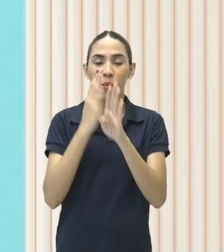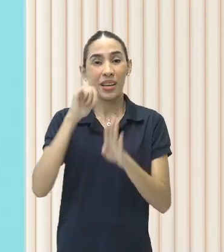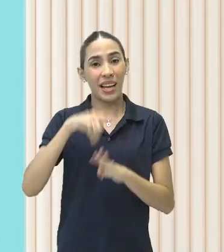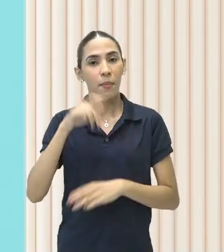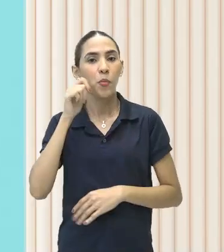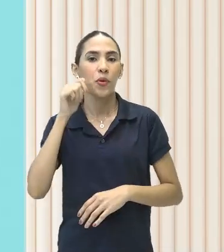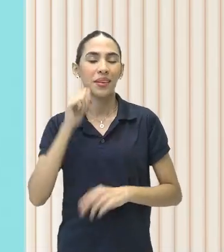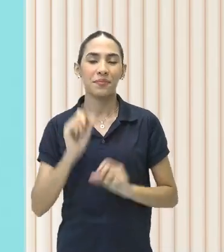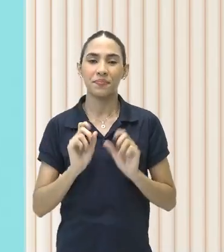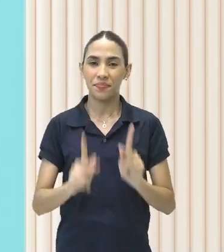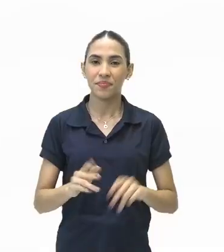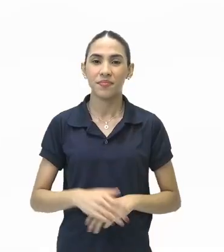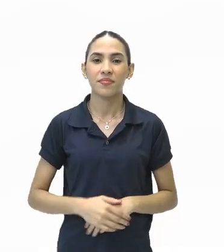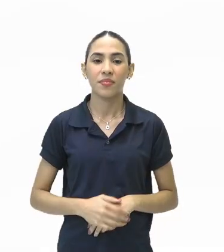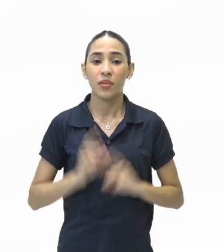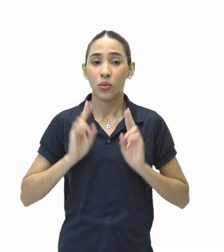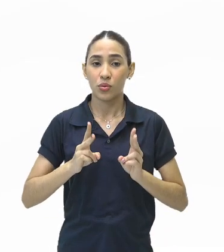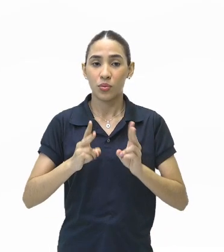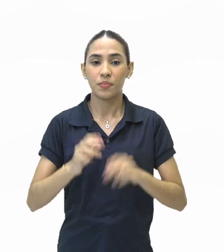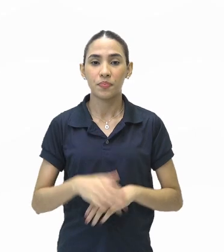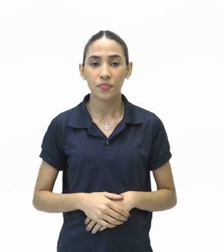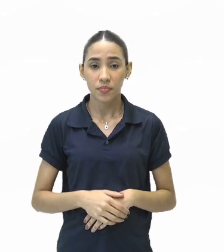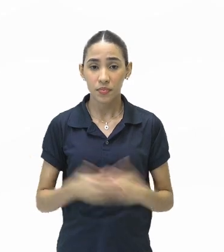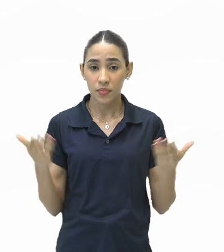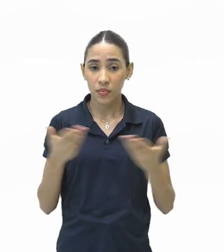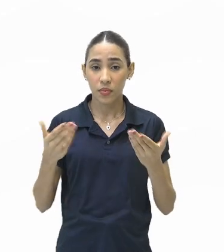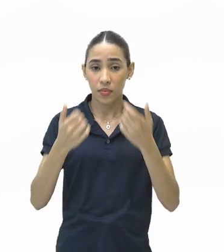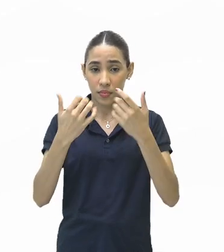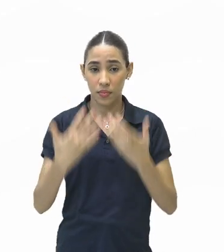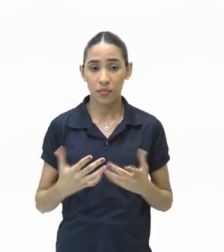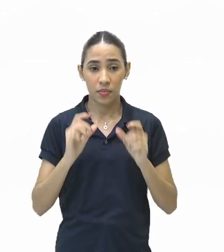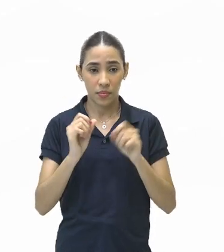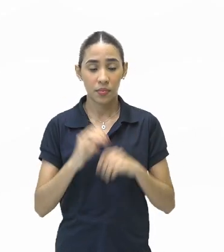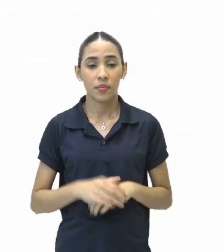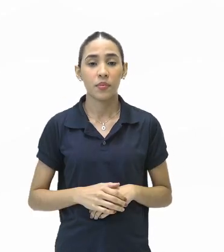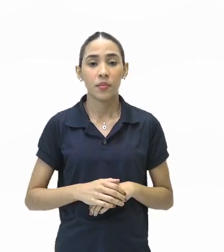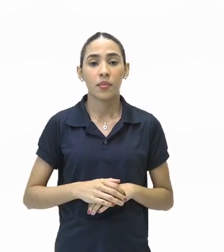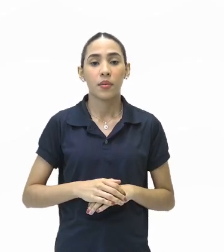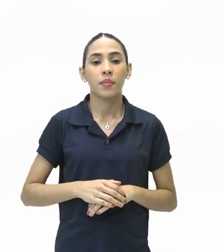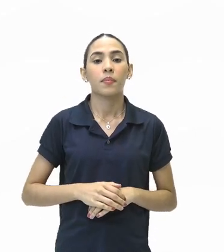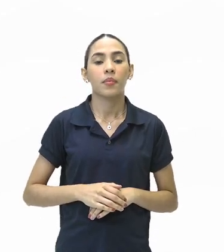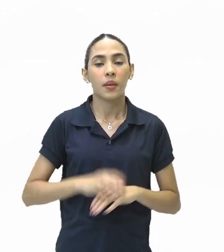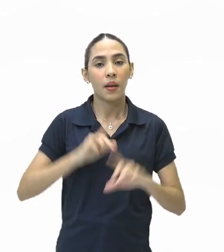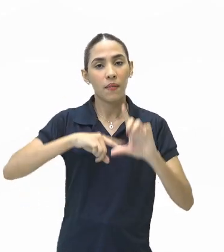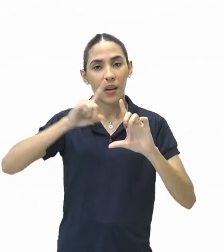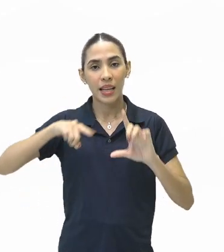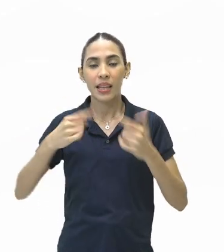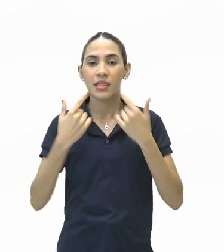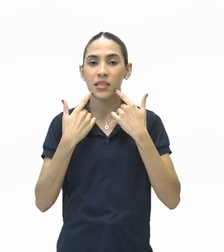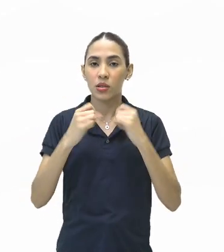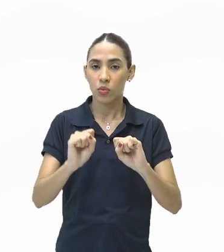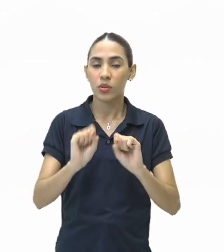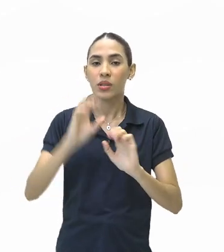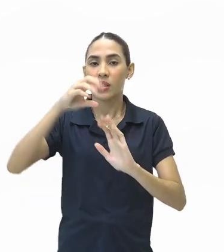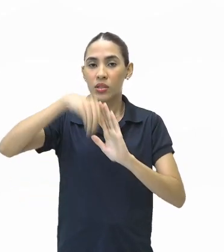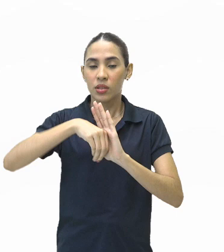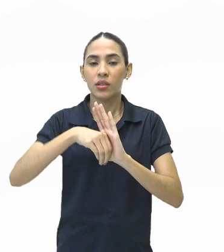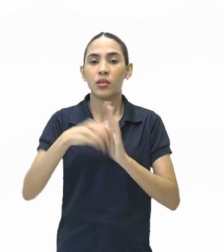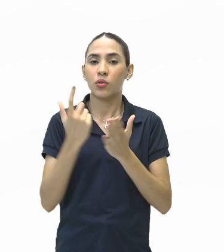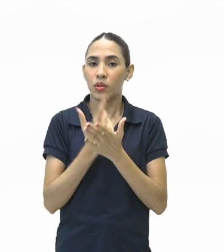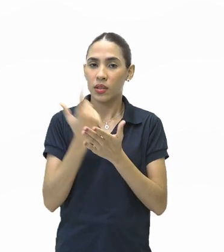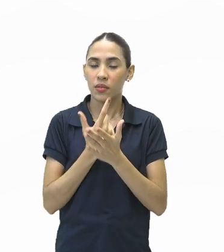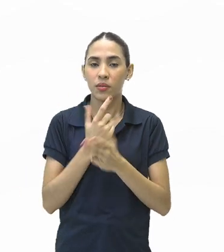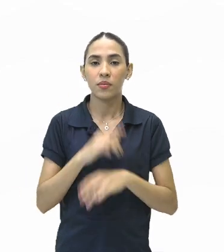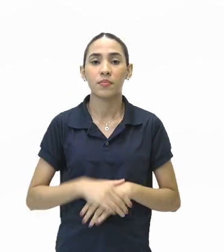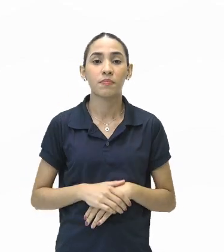mulher. Certo? Vamos continuar, então. Agora eu vou falar para vocês da variedades linguísticas. A gente mostra num livro